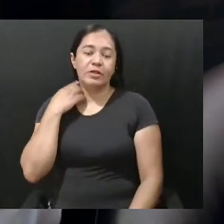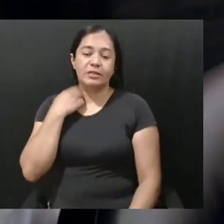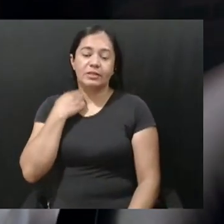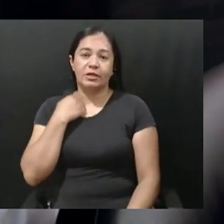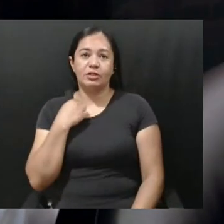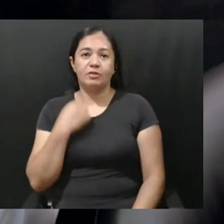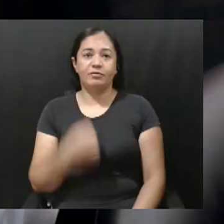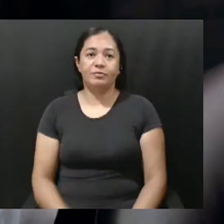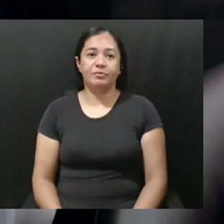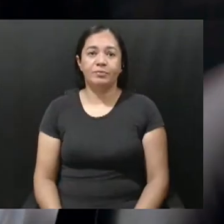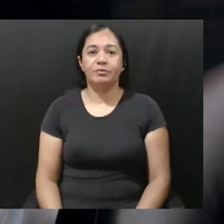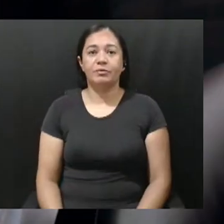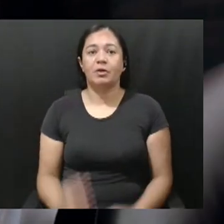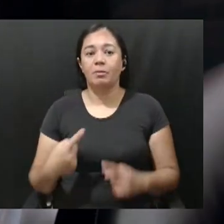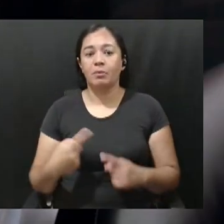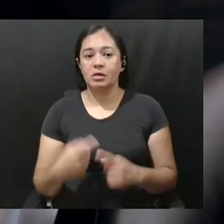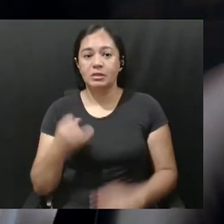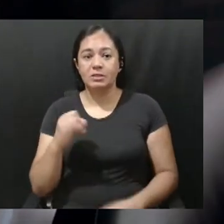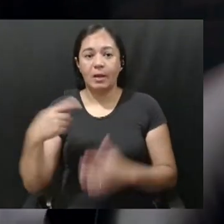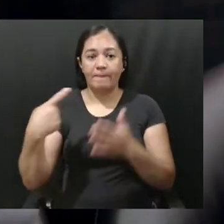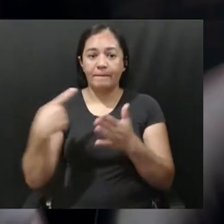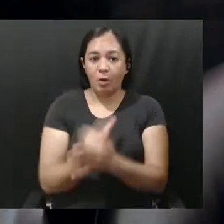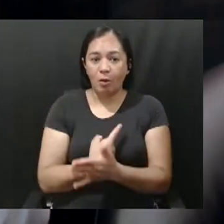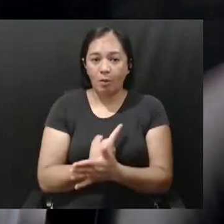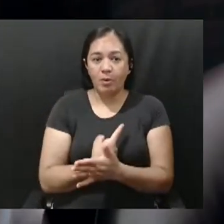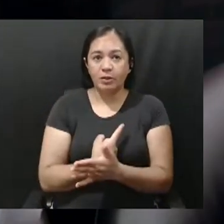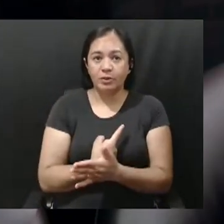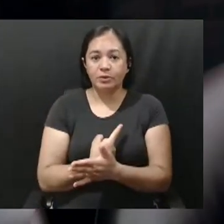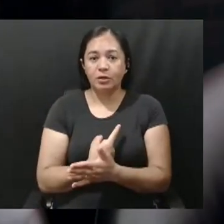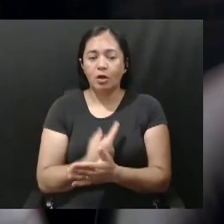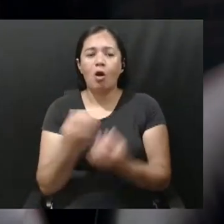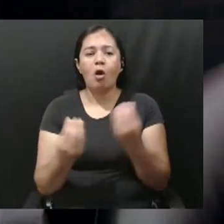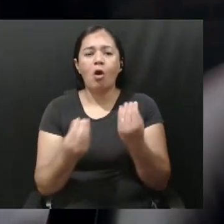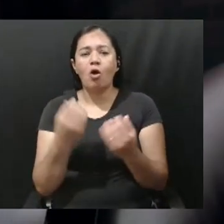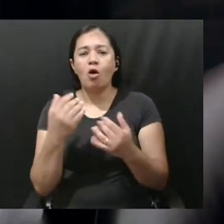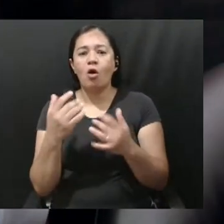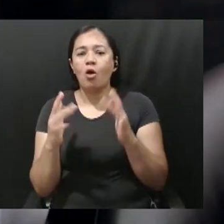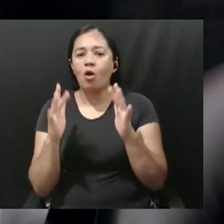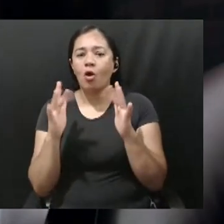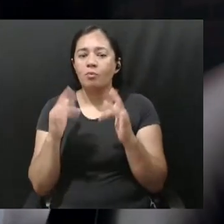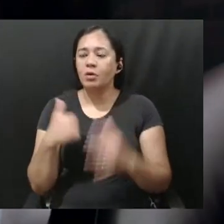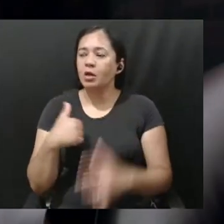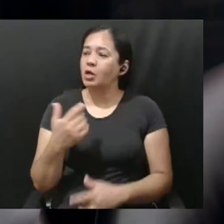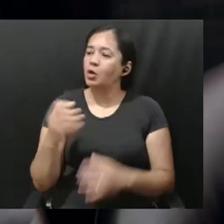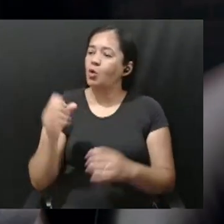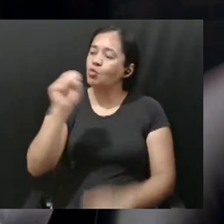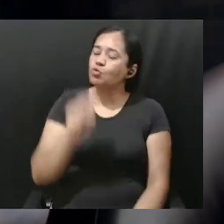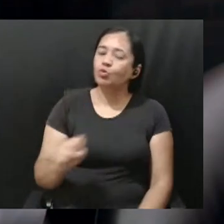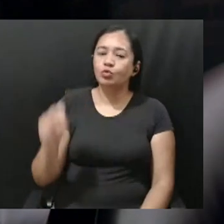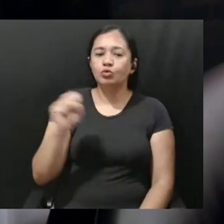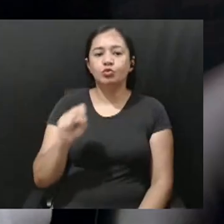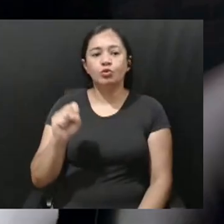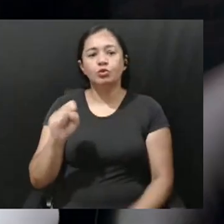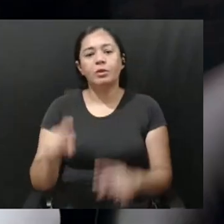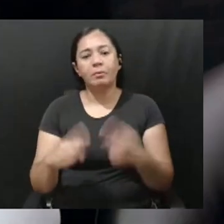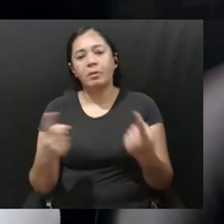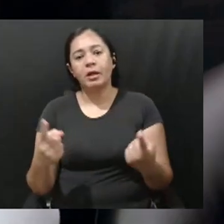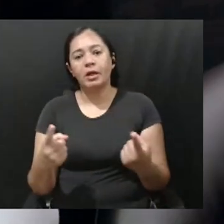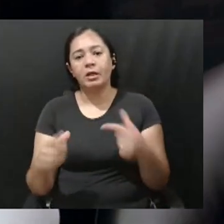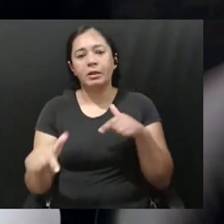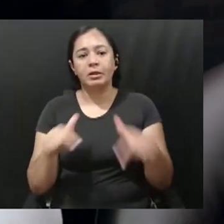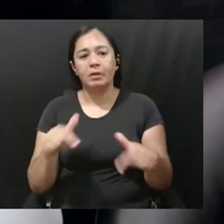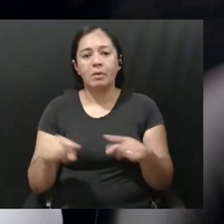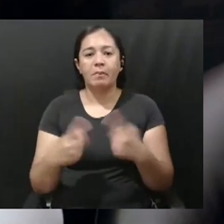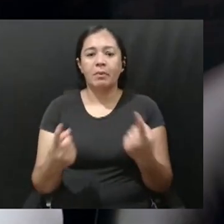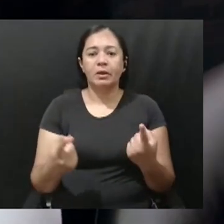alguém pergunta, né: "Como é que tá o namoro?", né, eu quero dizer: "Ó, eu não tô namorando, mas ó, eu tô fazendo, eu tô não tô trabalhando, mas ó, eu tô", entendeu? Então assim, a gente